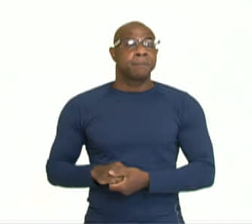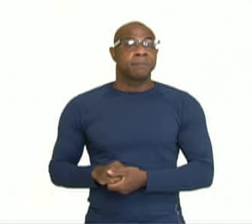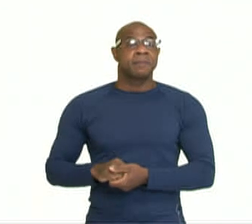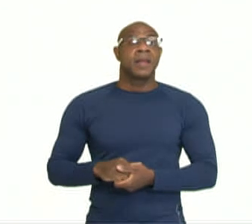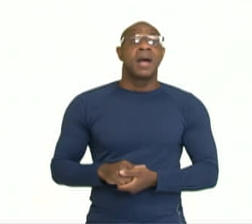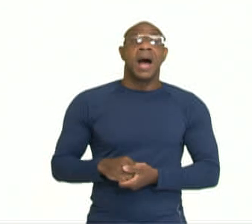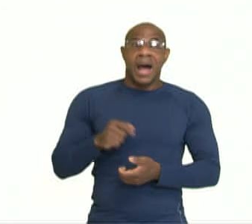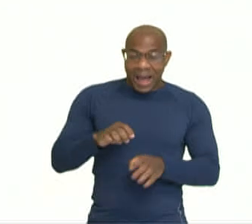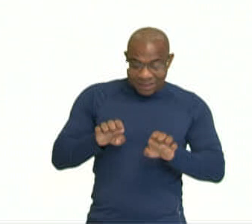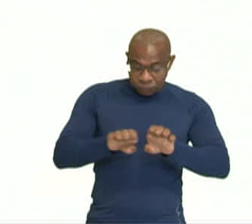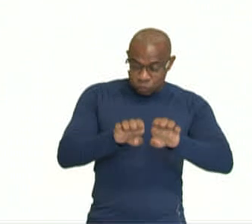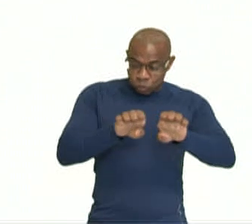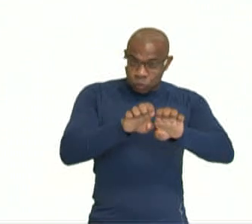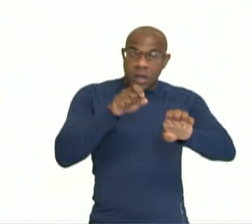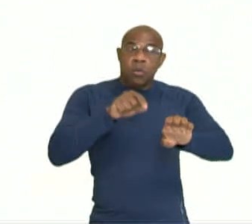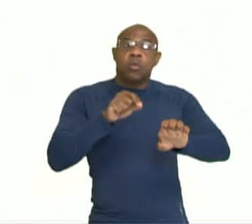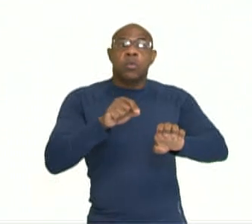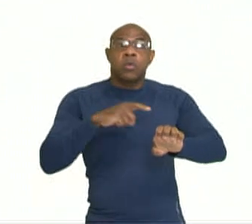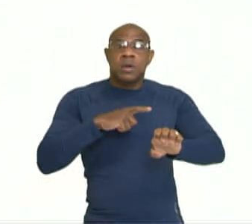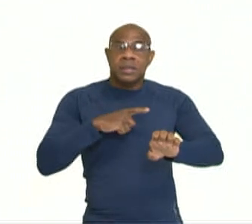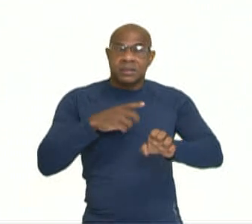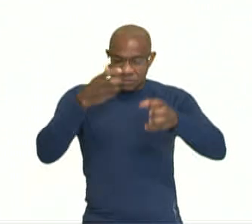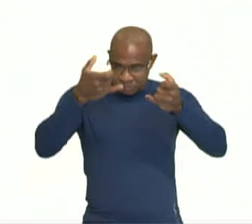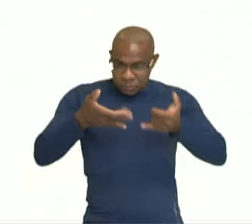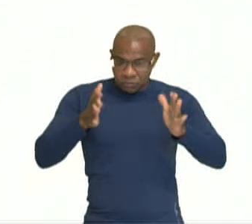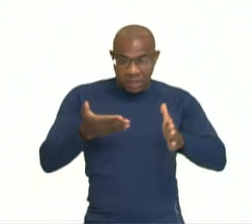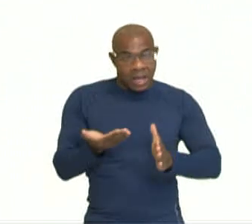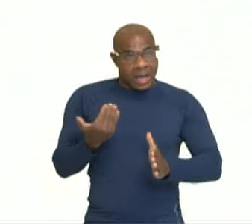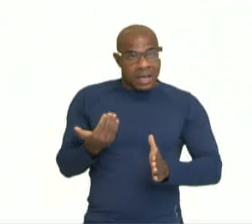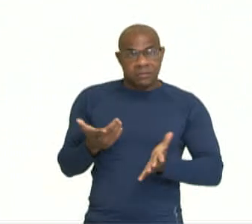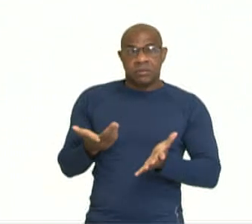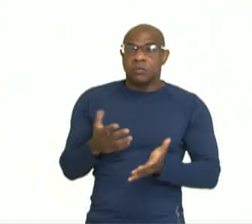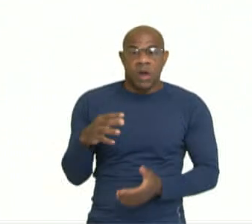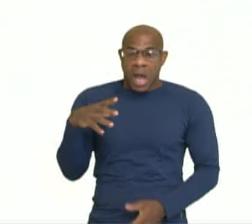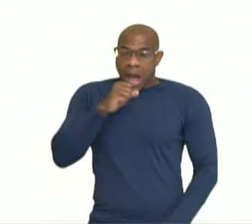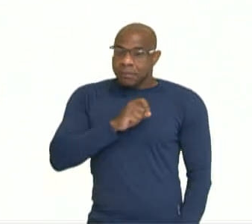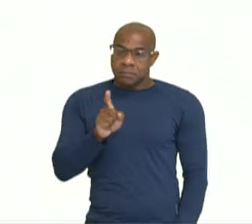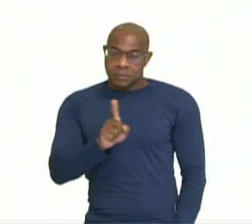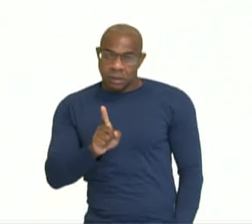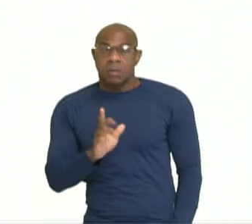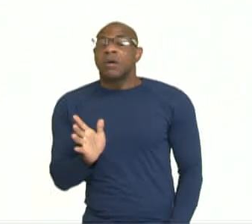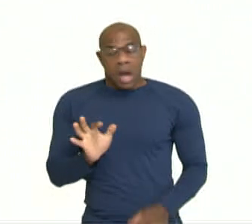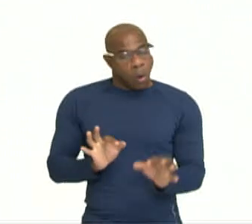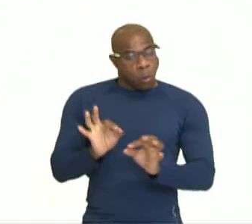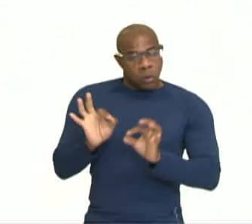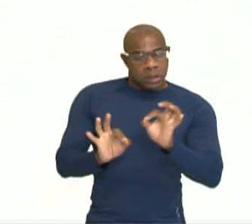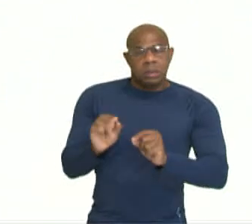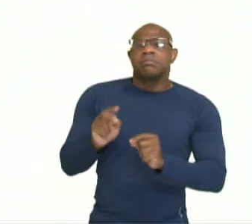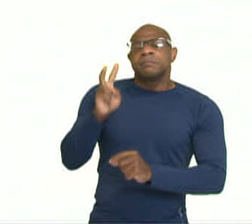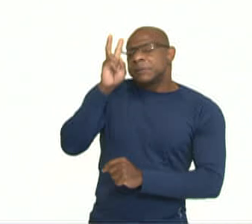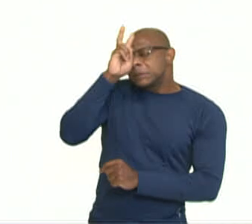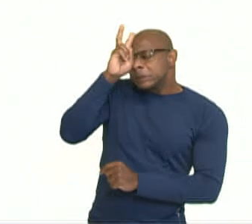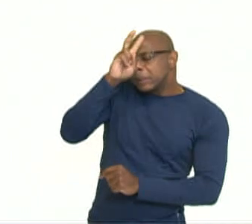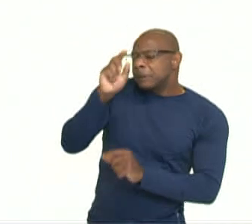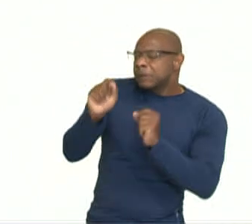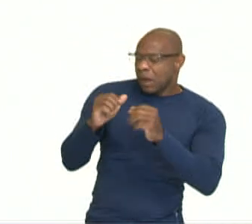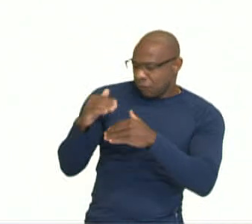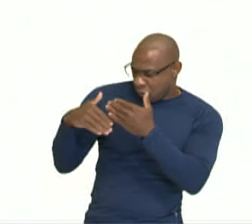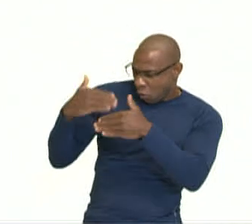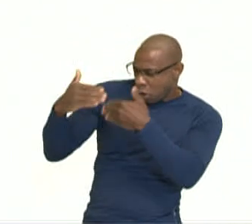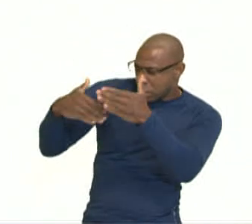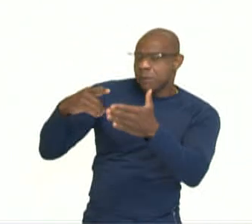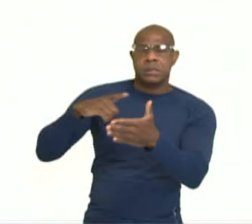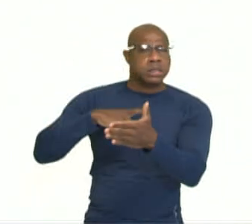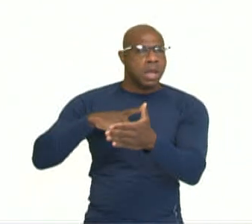estruturação dimensionada a partir do que eu falei agora não nasceu do dia para a noite. a organização histórica e a evolução que se